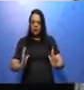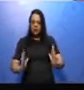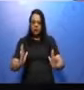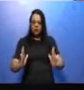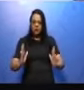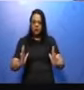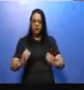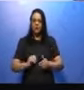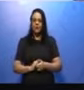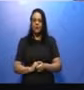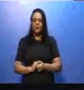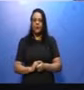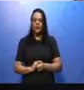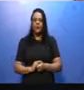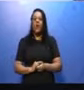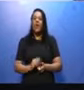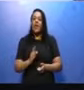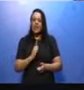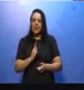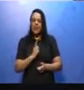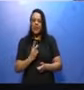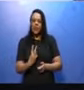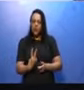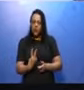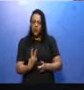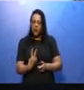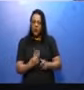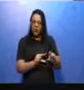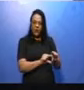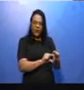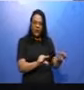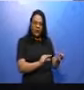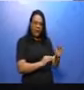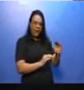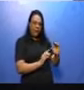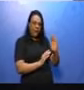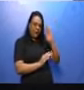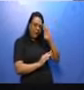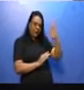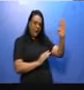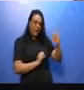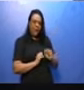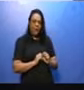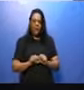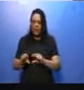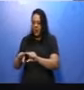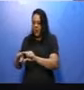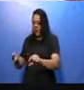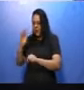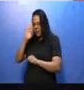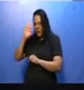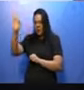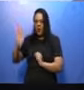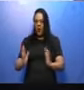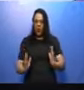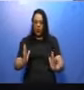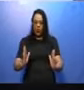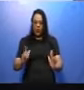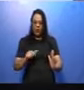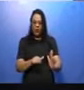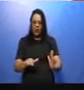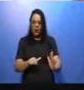aqui, oração principal aqui? Sim, a adjetiva ela fica no meio. Ela fica explicando. Nesse caso, por ser a